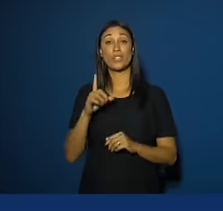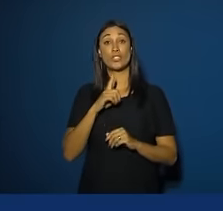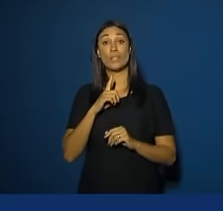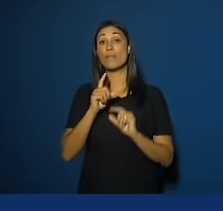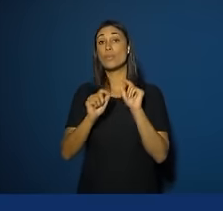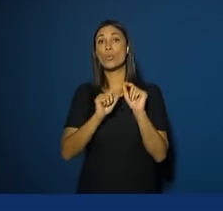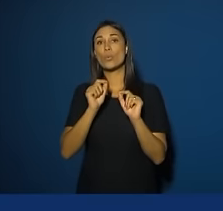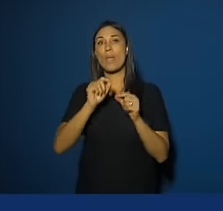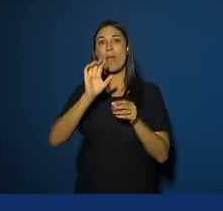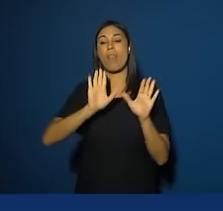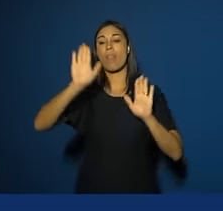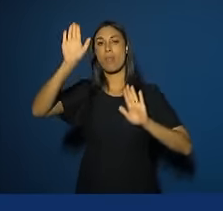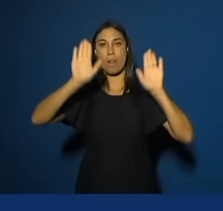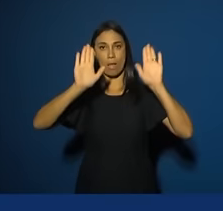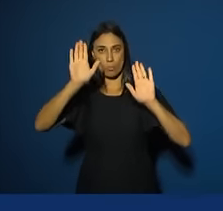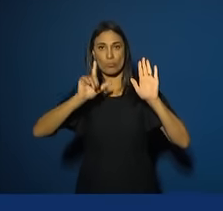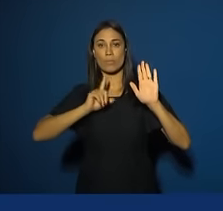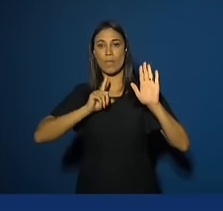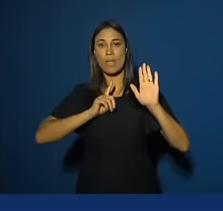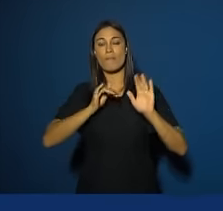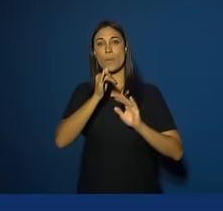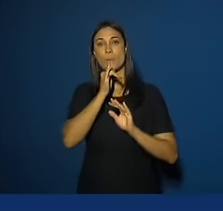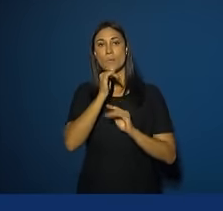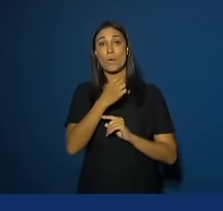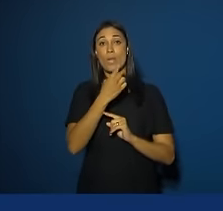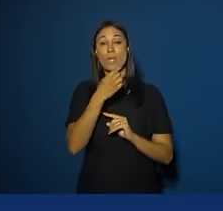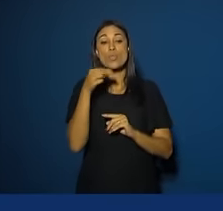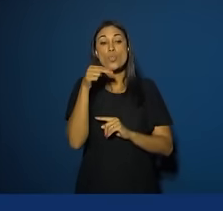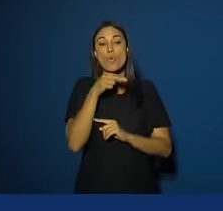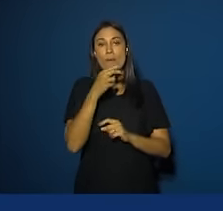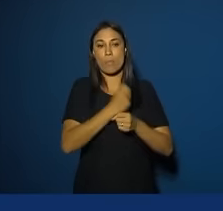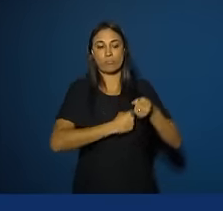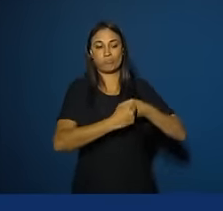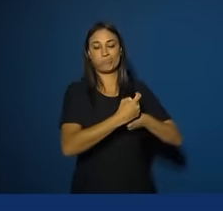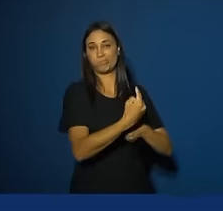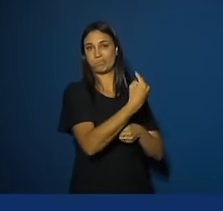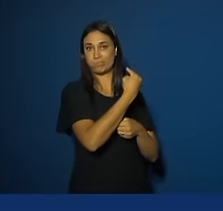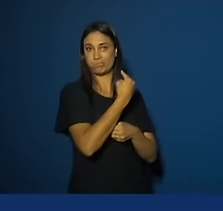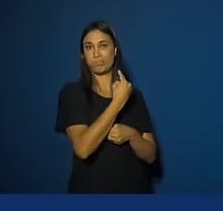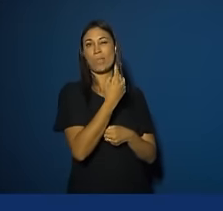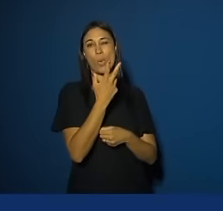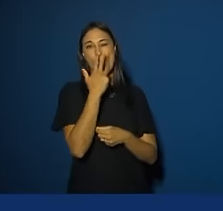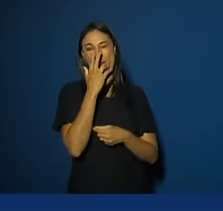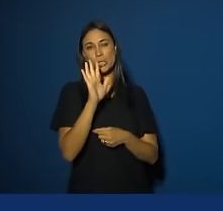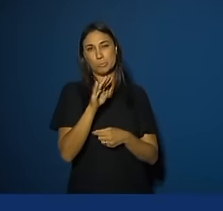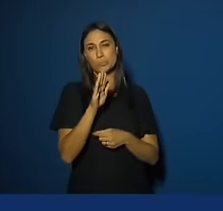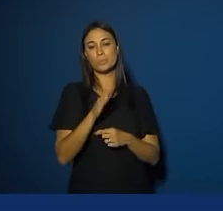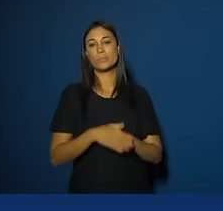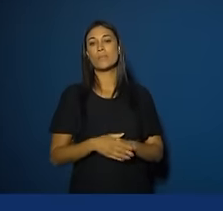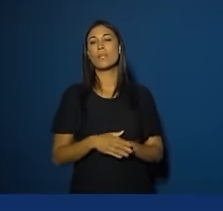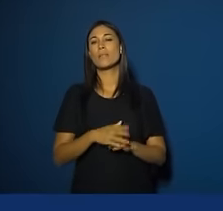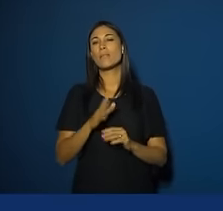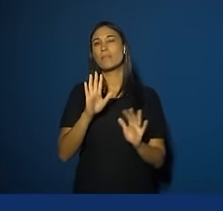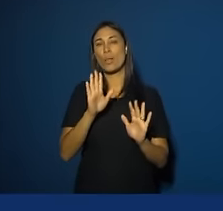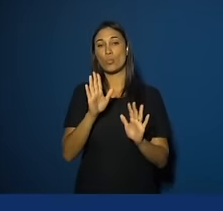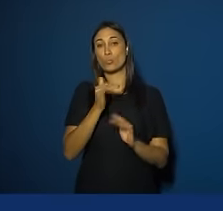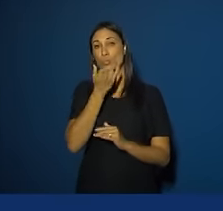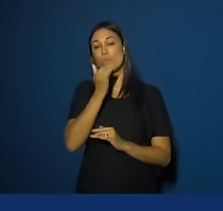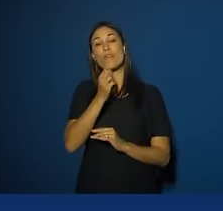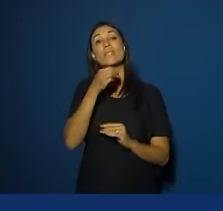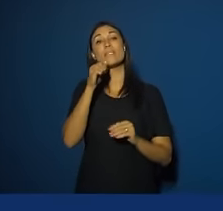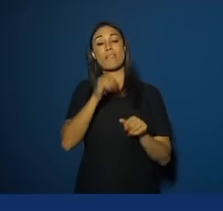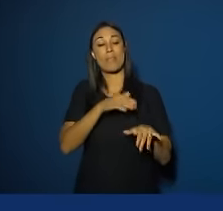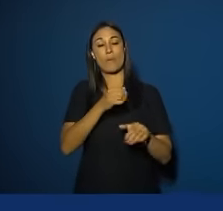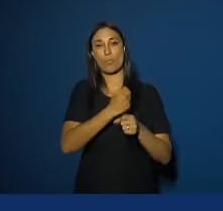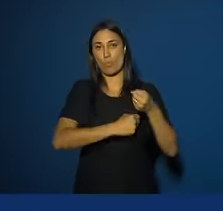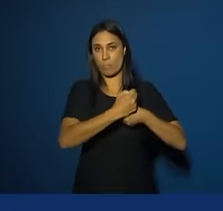tivemos leilão de linhas de transmissão em novembro do ano passado Sandoval foi novembro do ano passado Setembro do ano